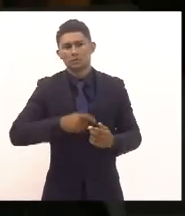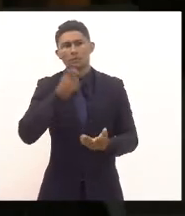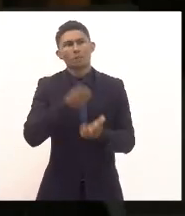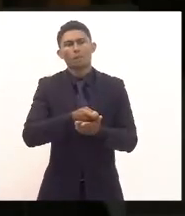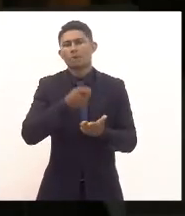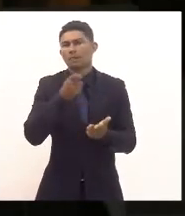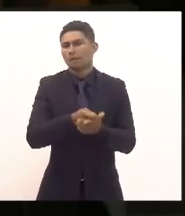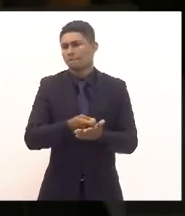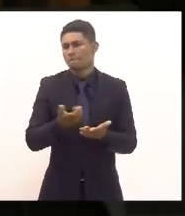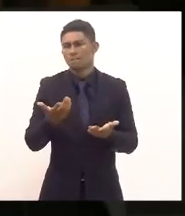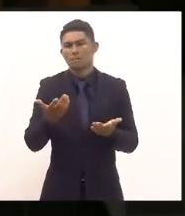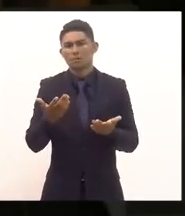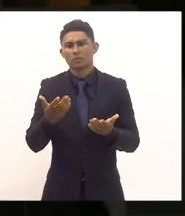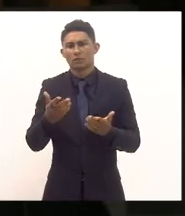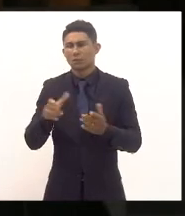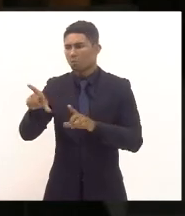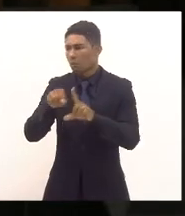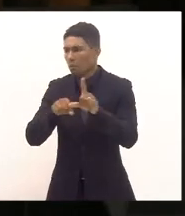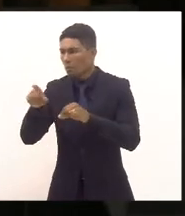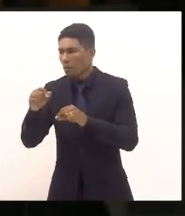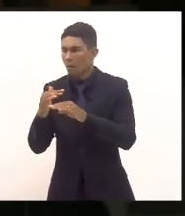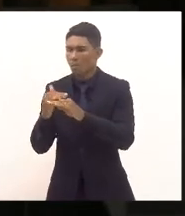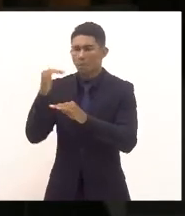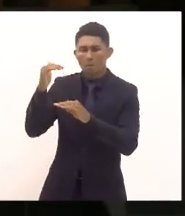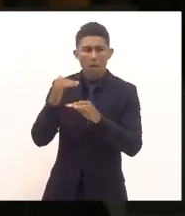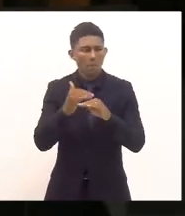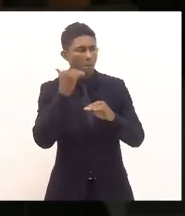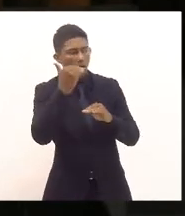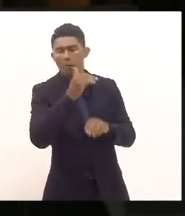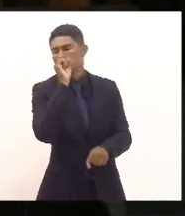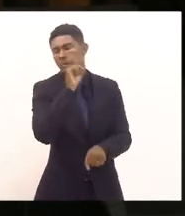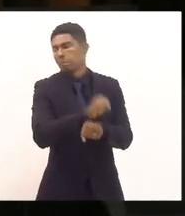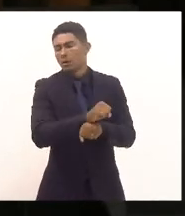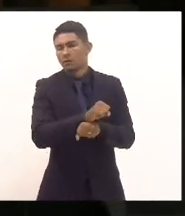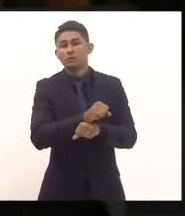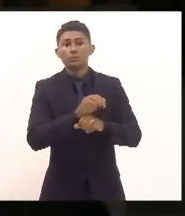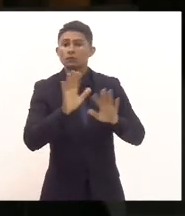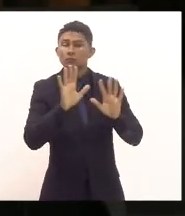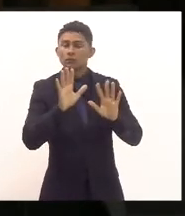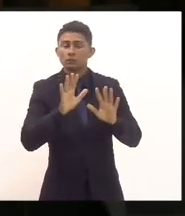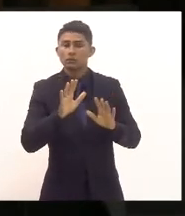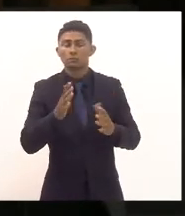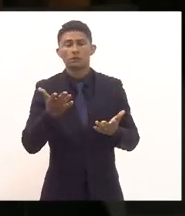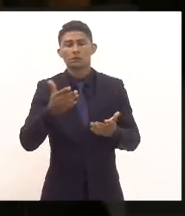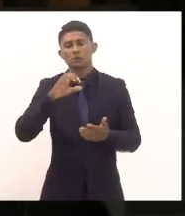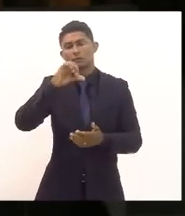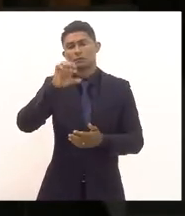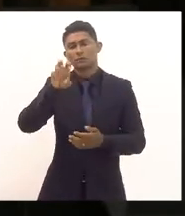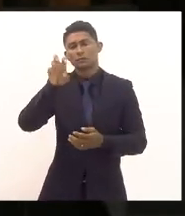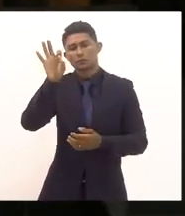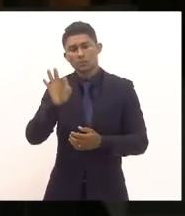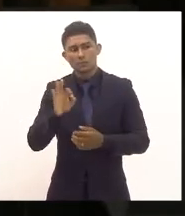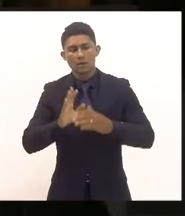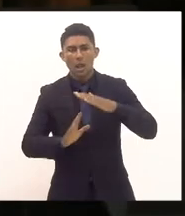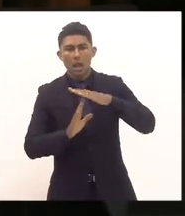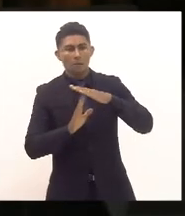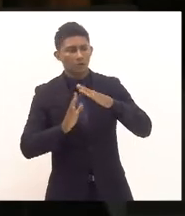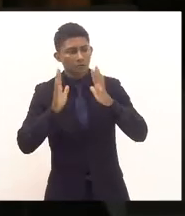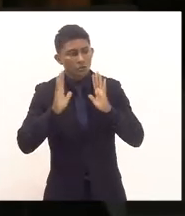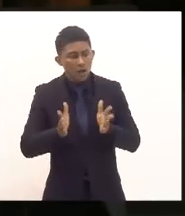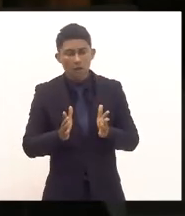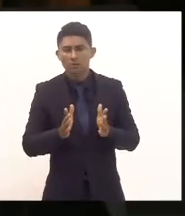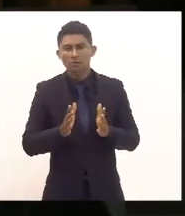segurar as progressões para o promoções quando 95% do seu limite tiver